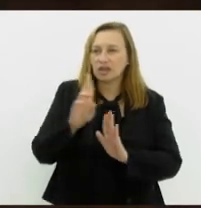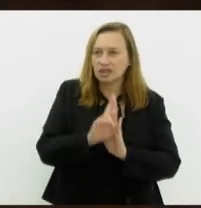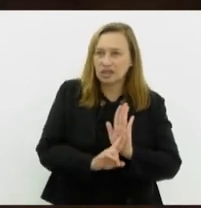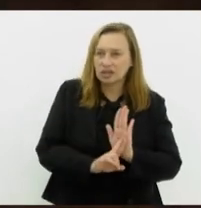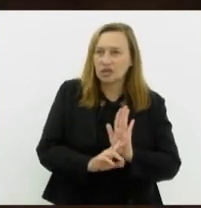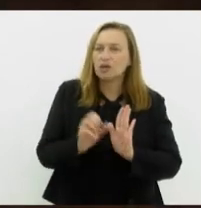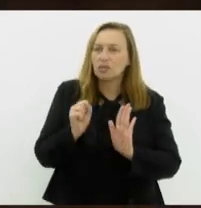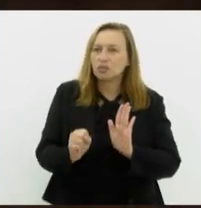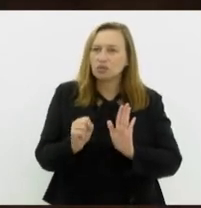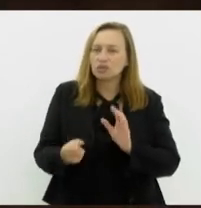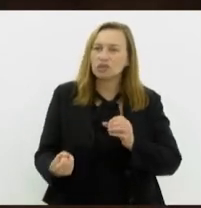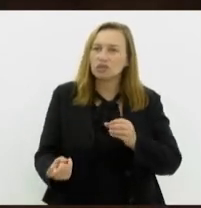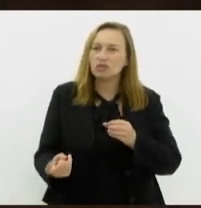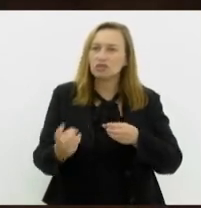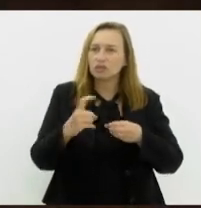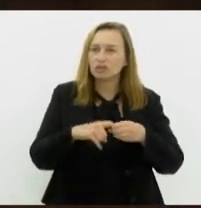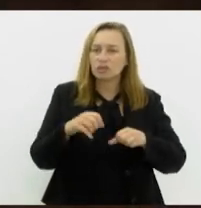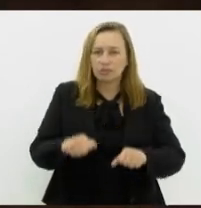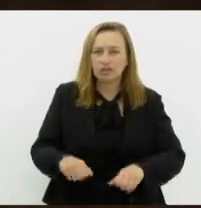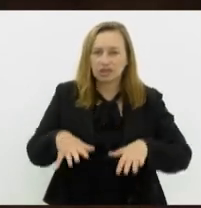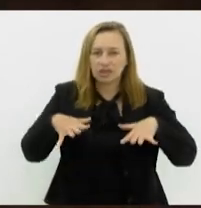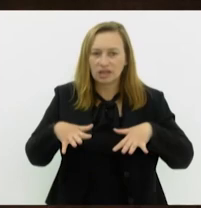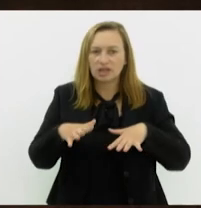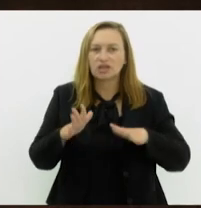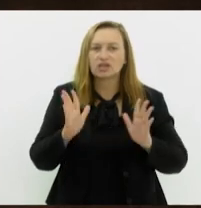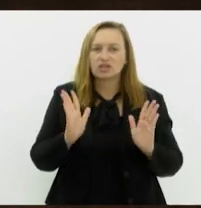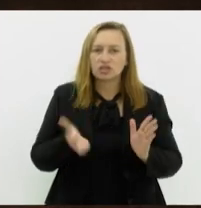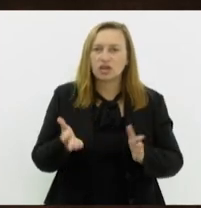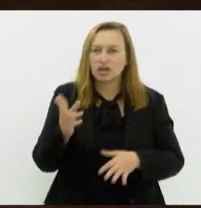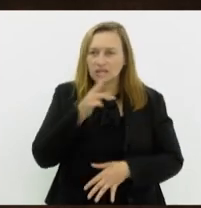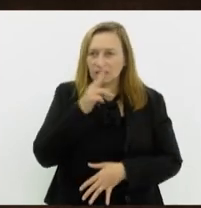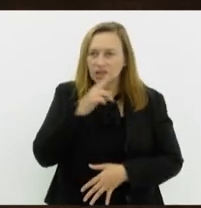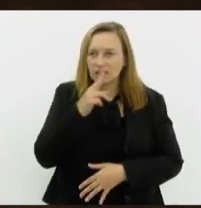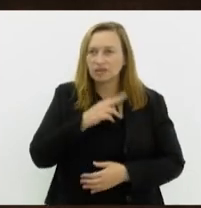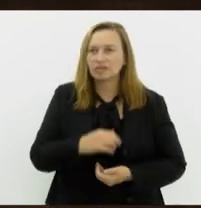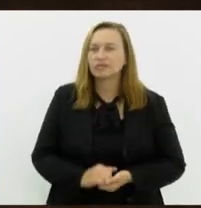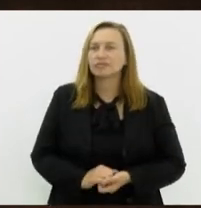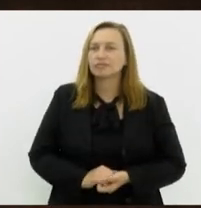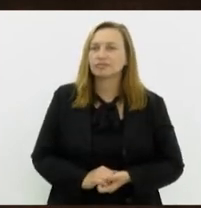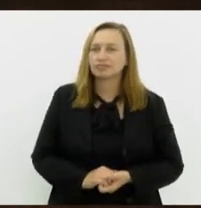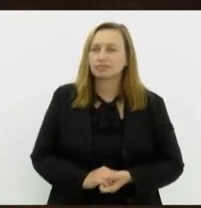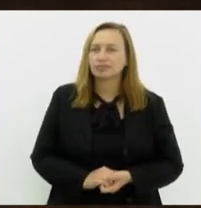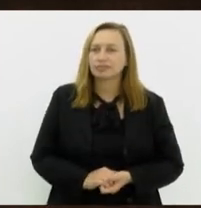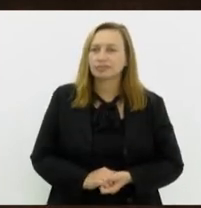Excelência puder submeter ao plenário, porque aí já, a gente já acelera.